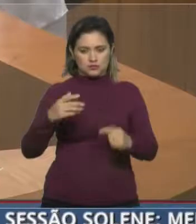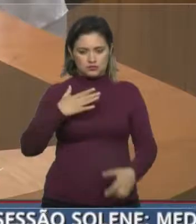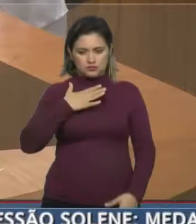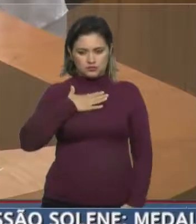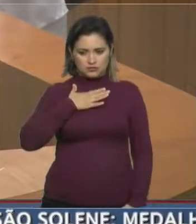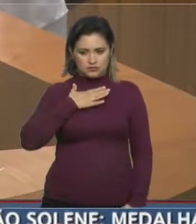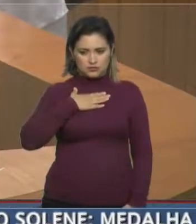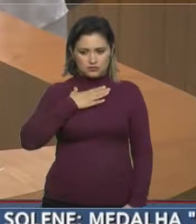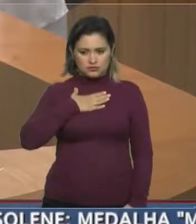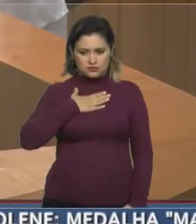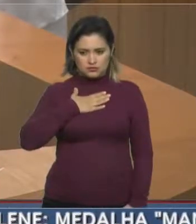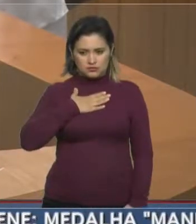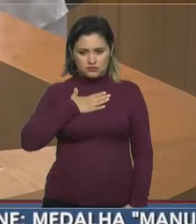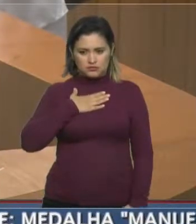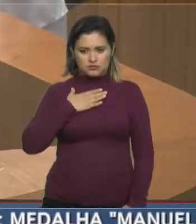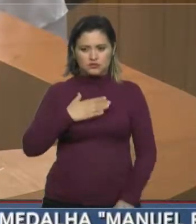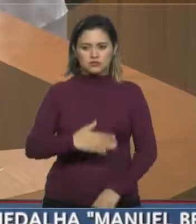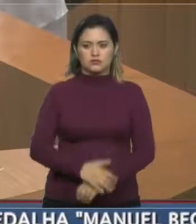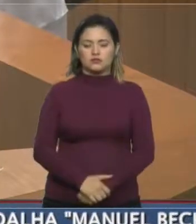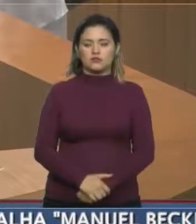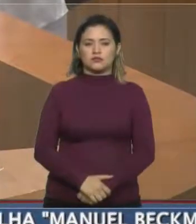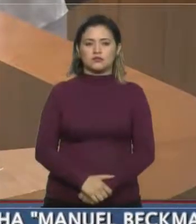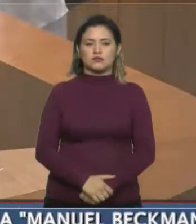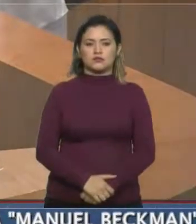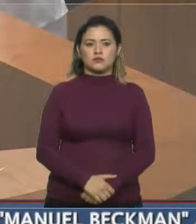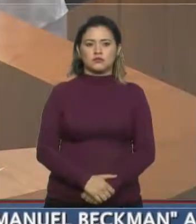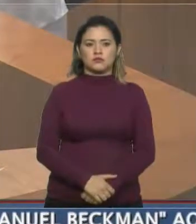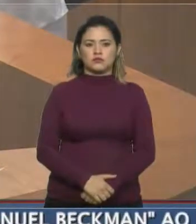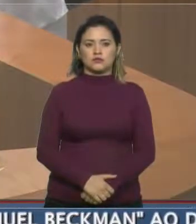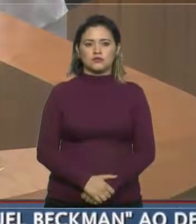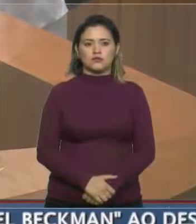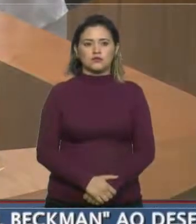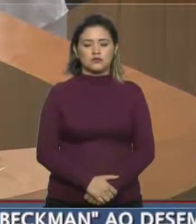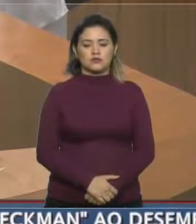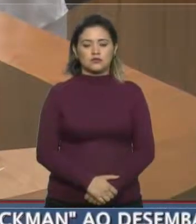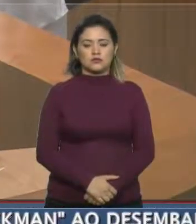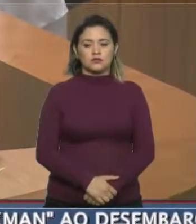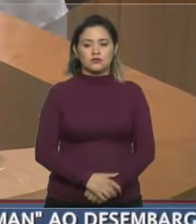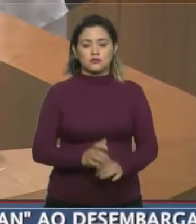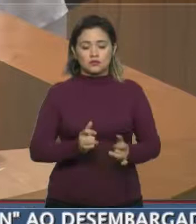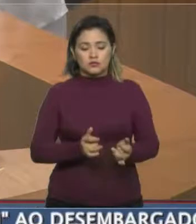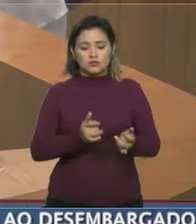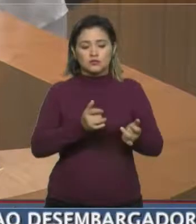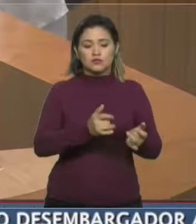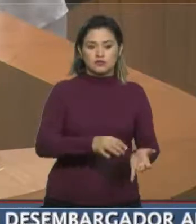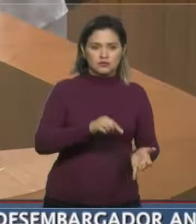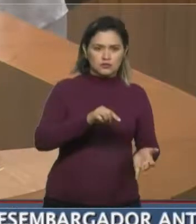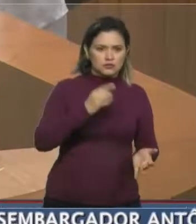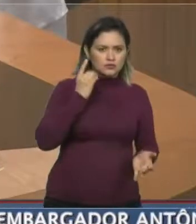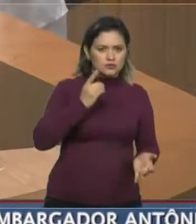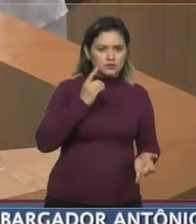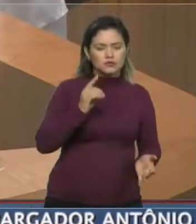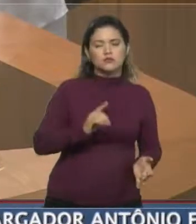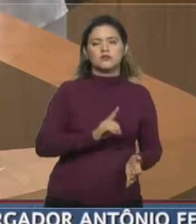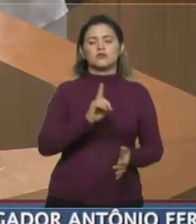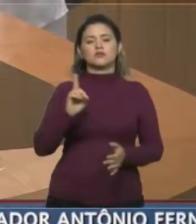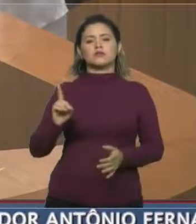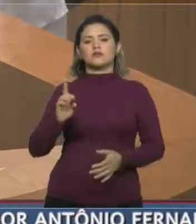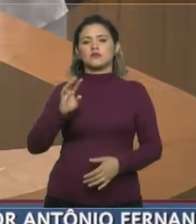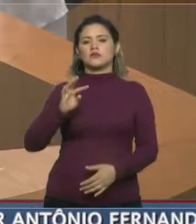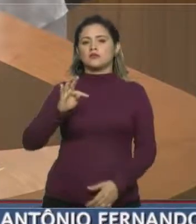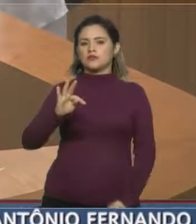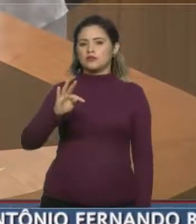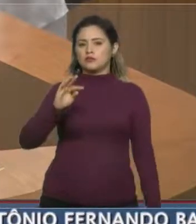me deslocar desta casa para o Tribunal de Contas, também um cargo muito honroso